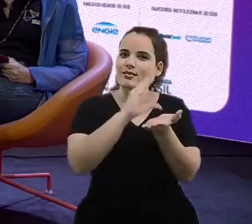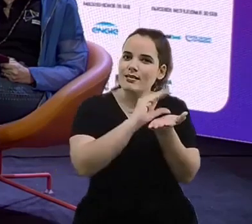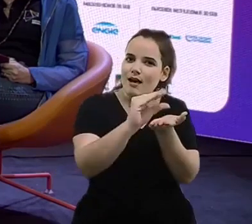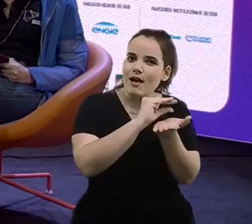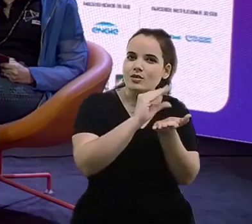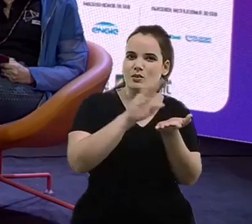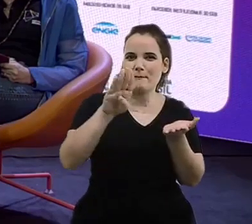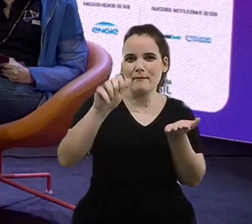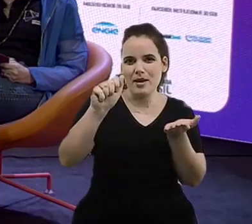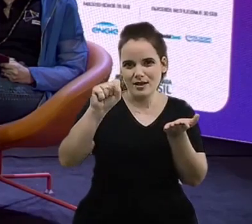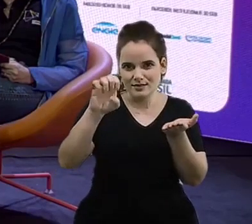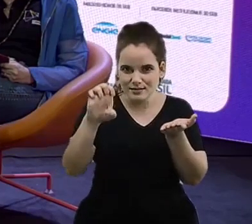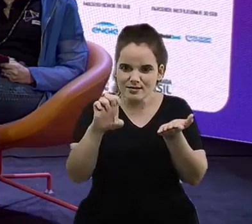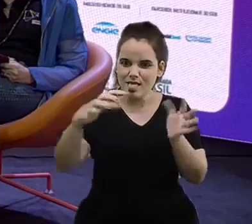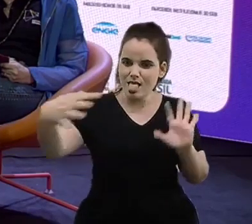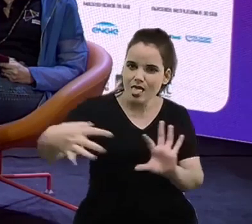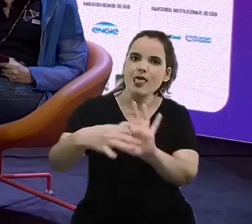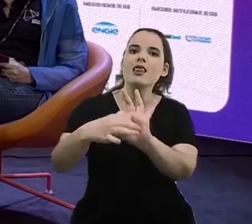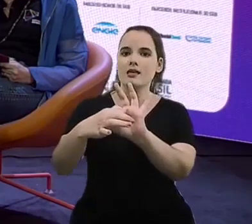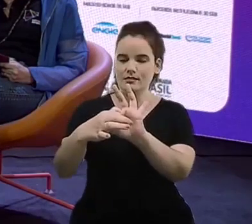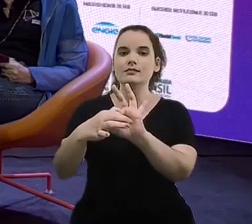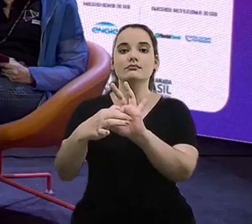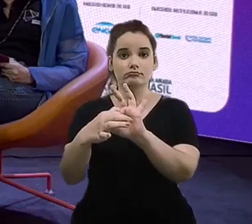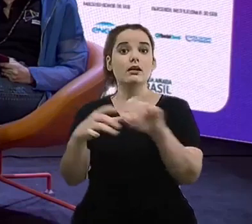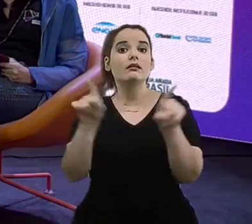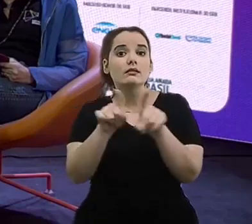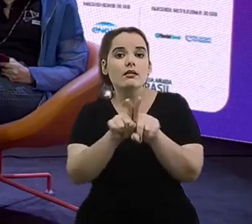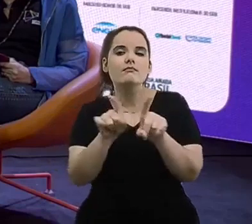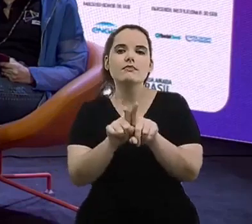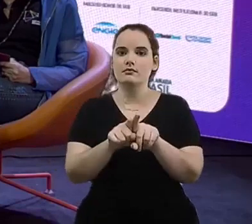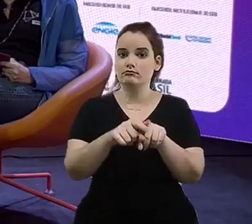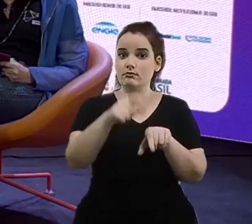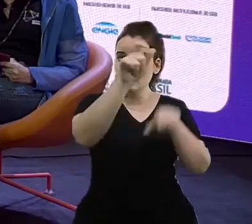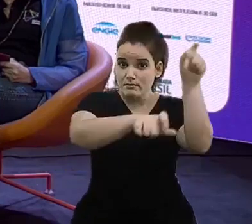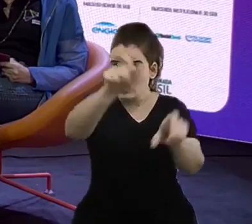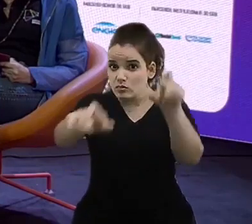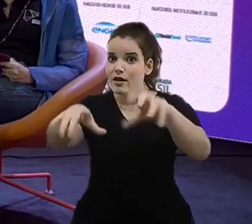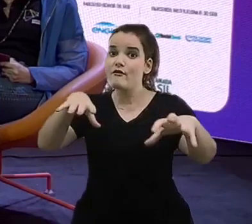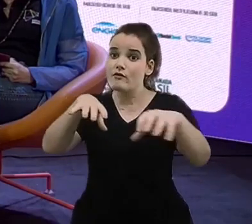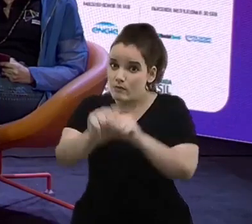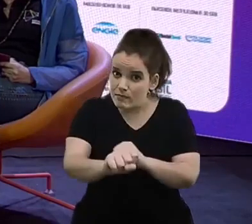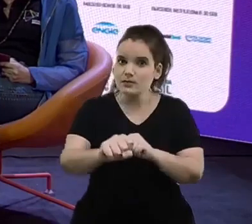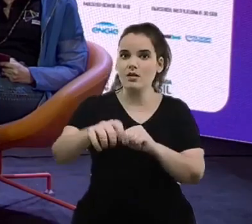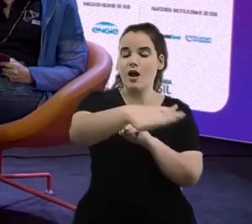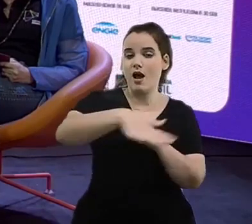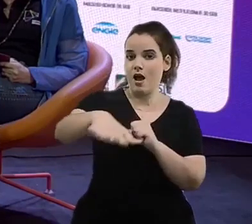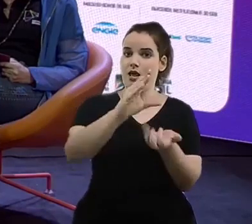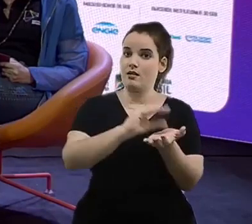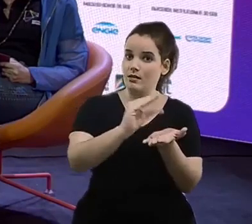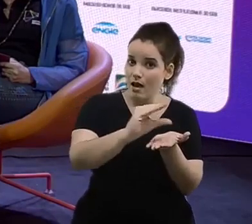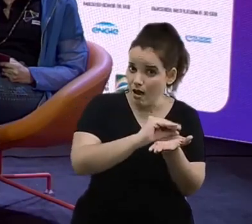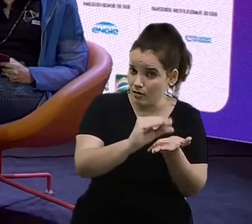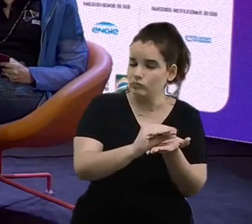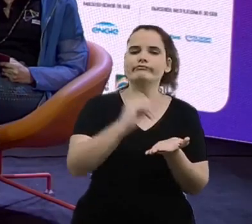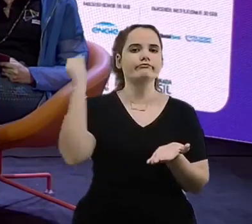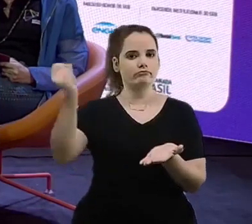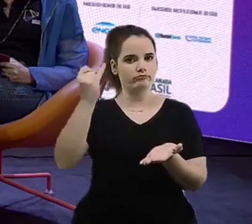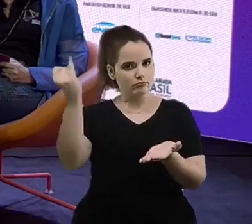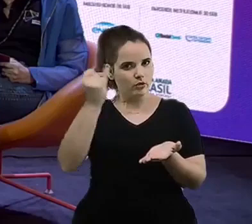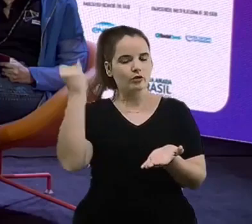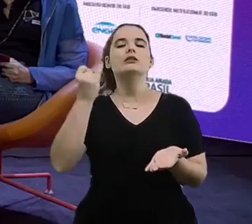importante de ter gente capacitada nesse lugar do redesenho dos processos, e tem também uma saída. Acho que esse tem um